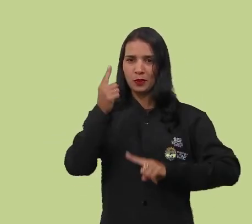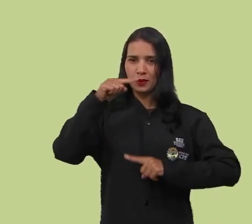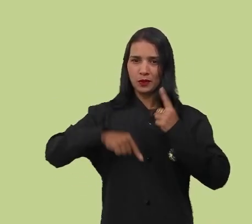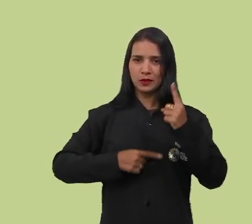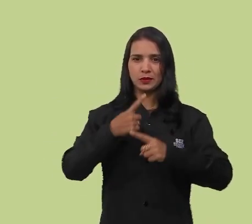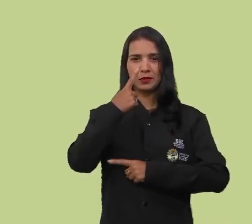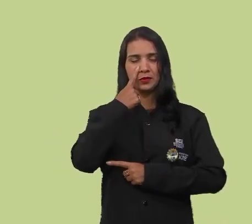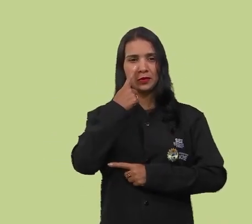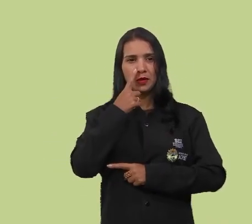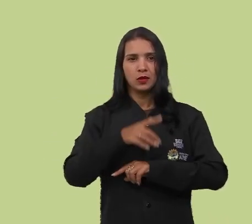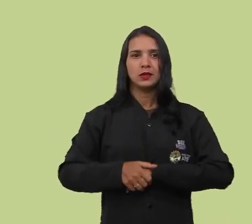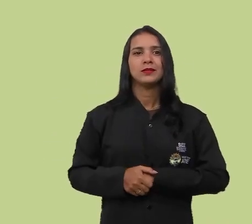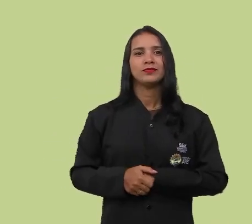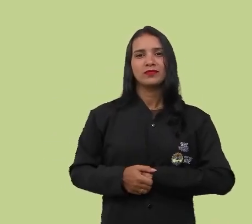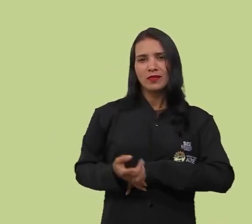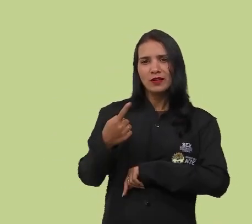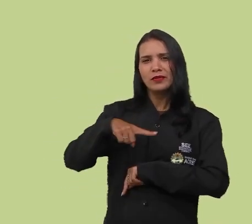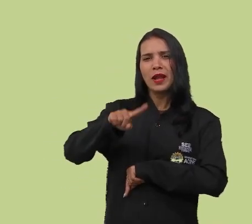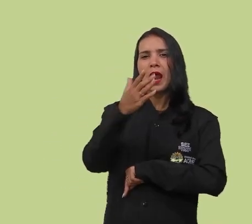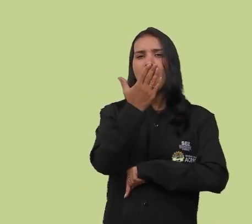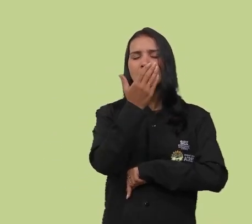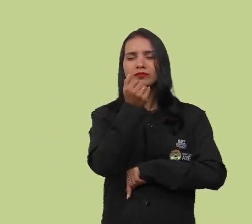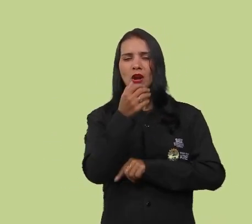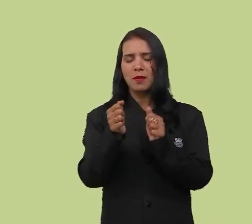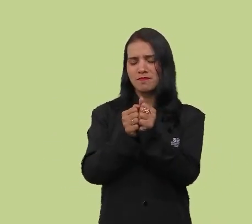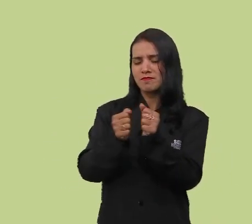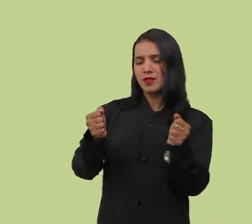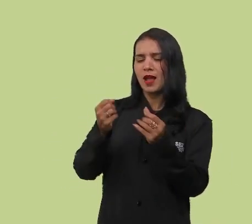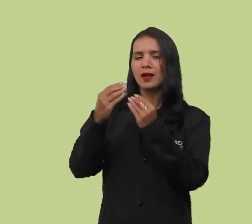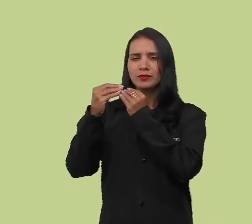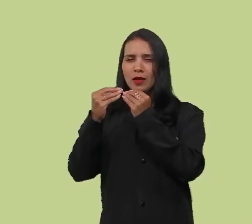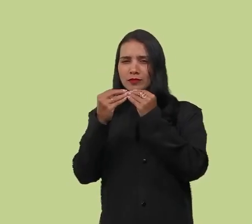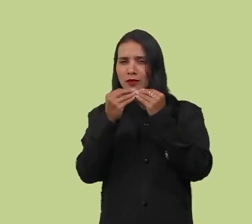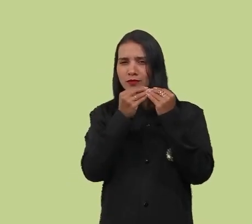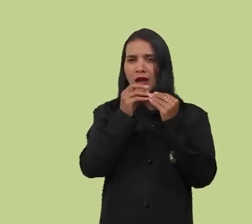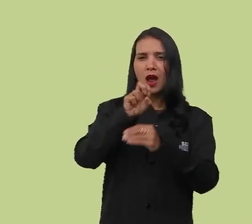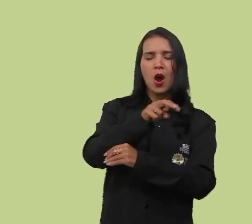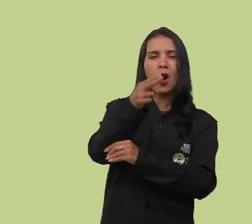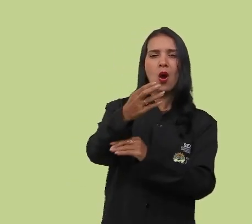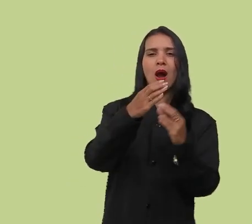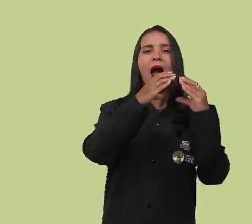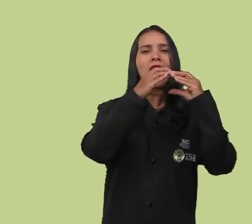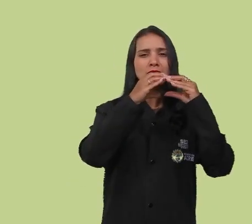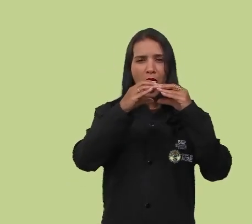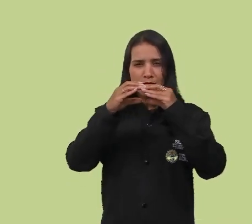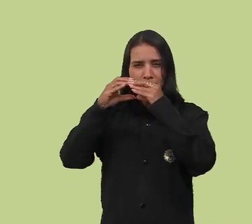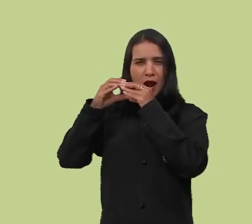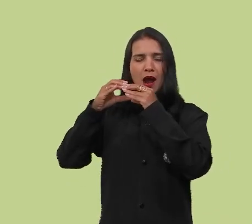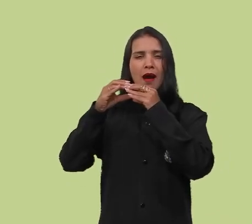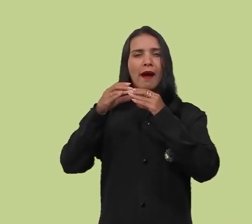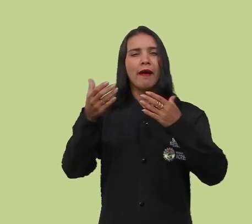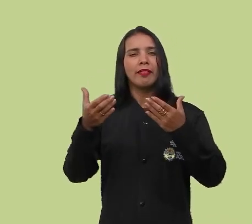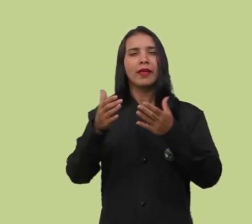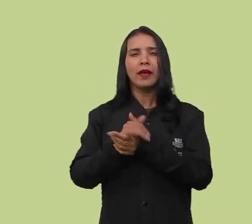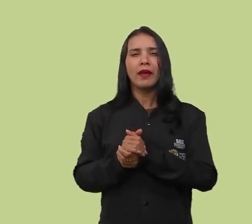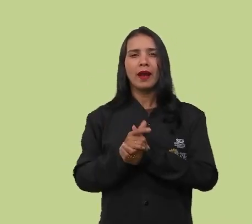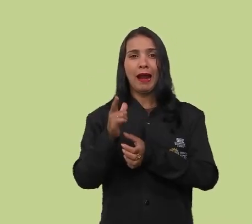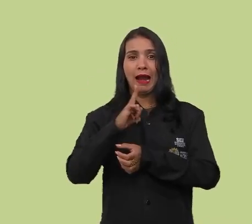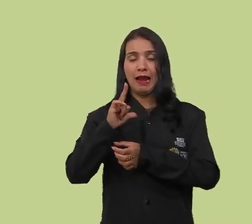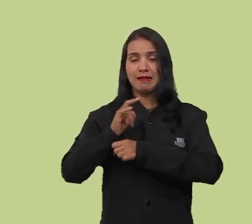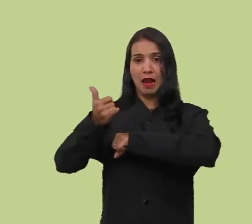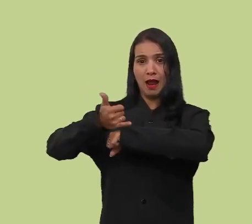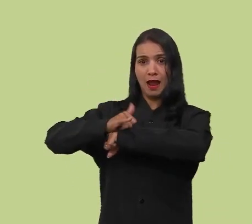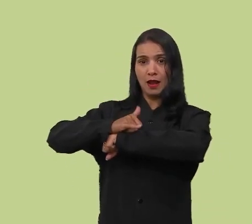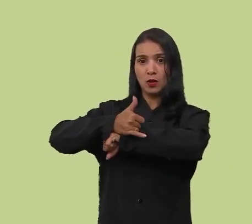lá, come os chips, come ali sei lá, o hambúrguer, come ali o ultraprocessado e essa gordura,